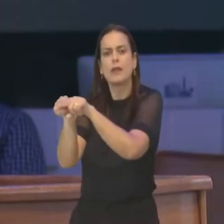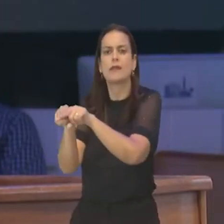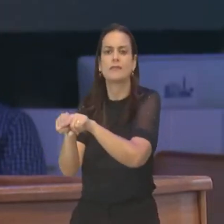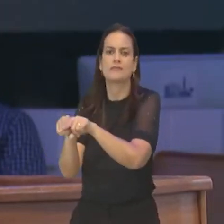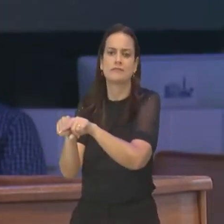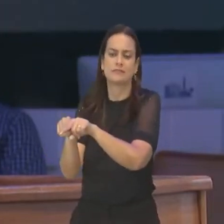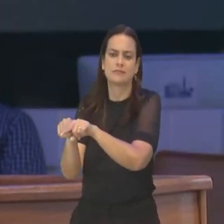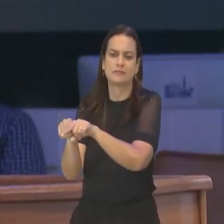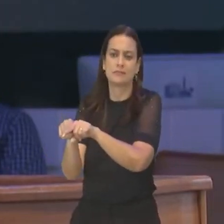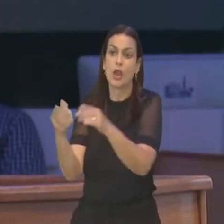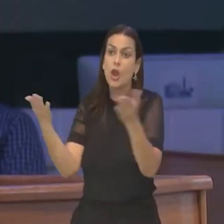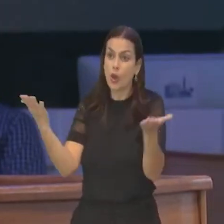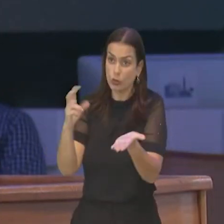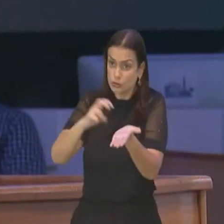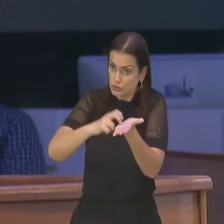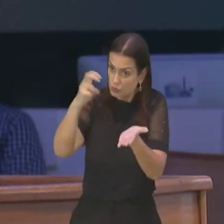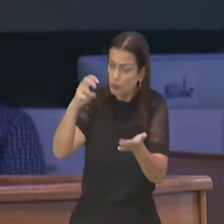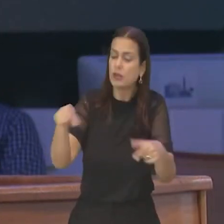precisamos nessa manhã também